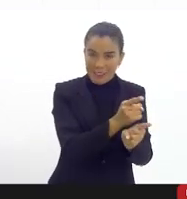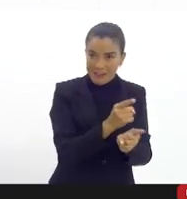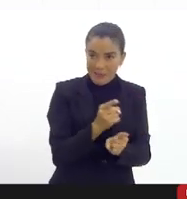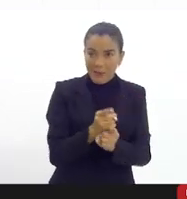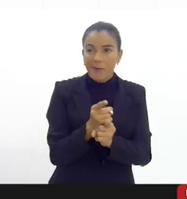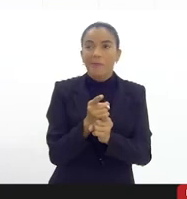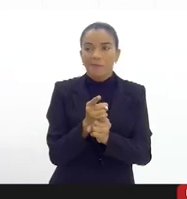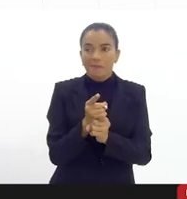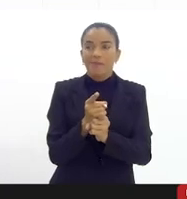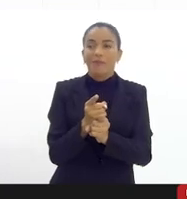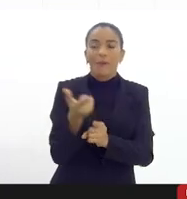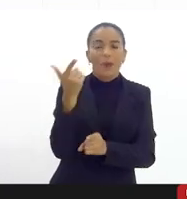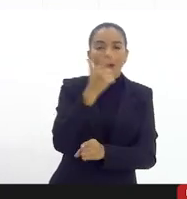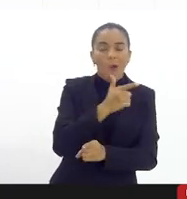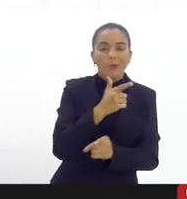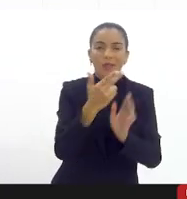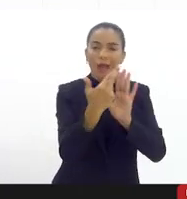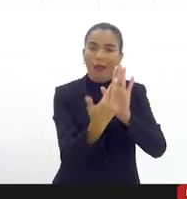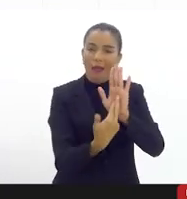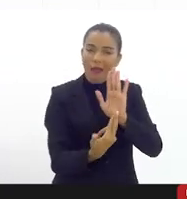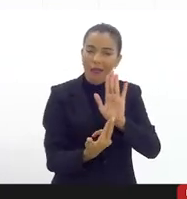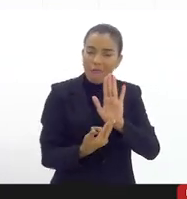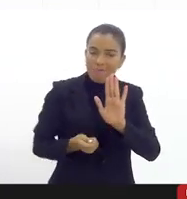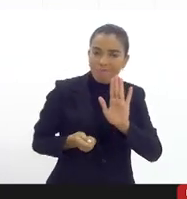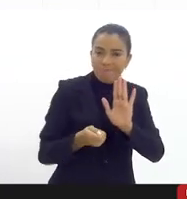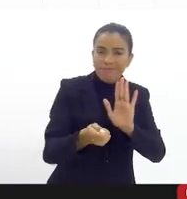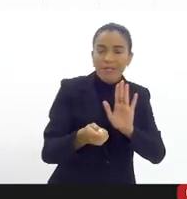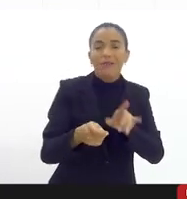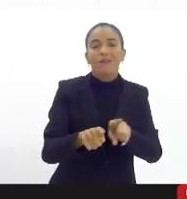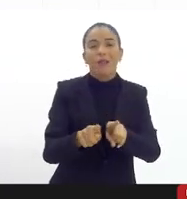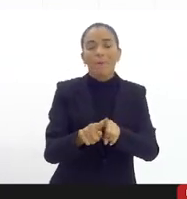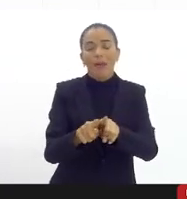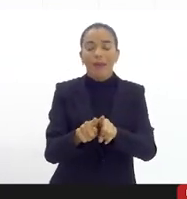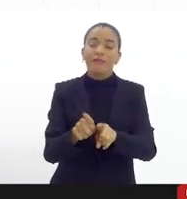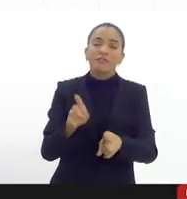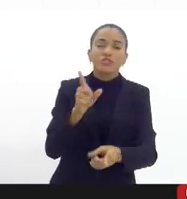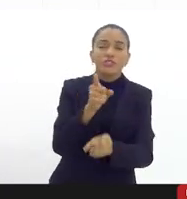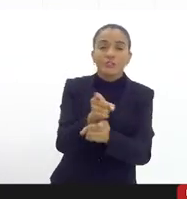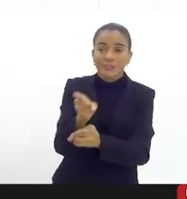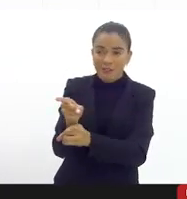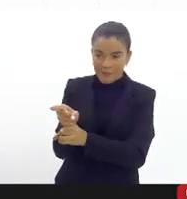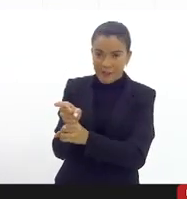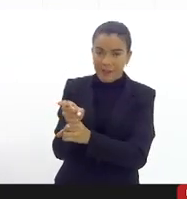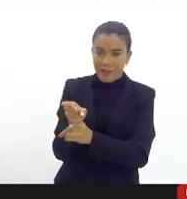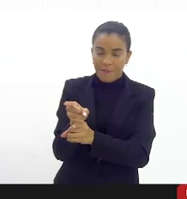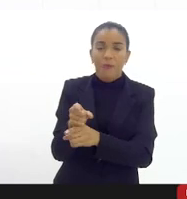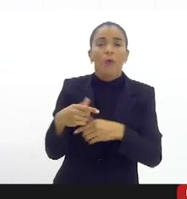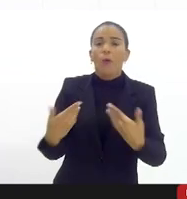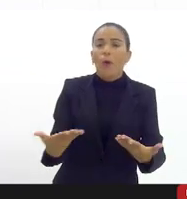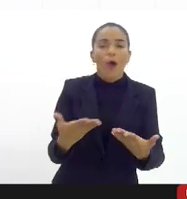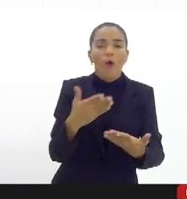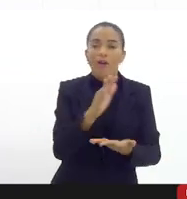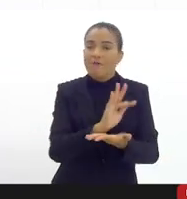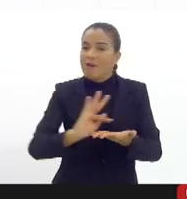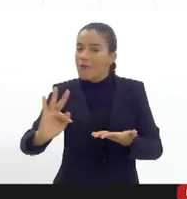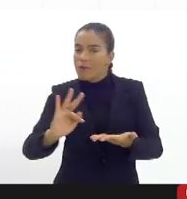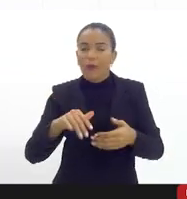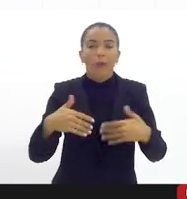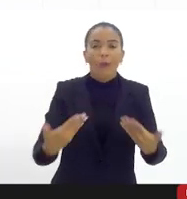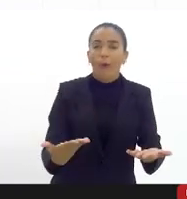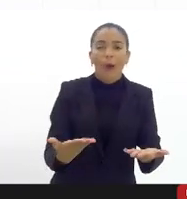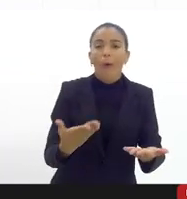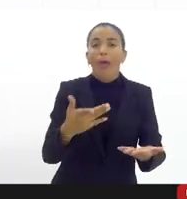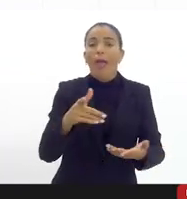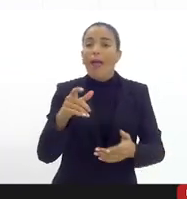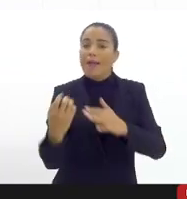estabelecer Marcos regulatórios a dificuldade que a gente tem justamente identificar é quais são as faculdades Quais são as